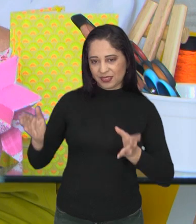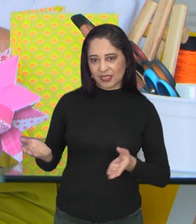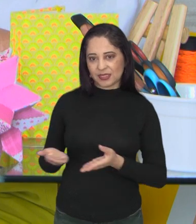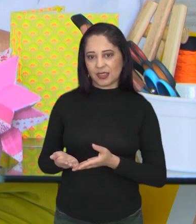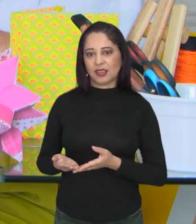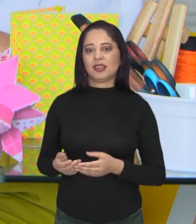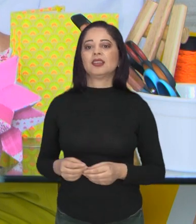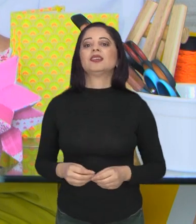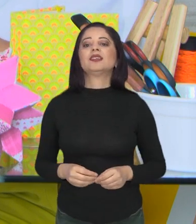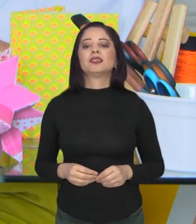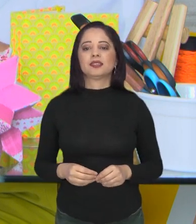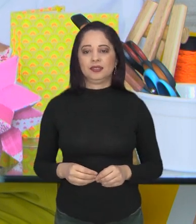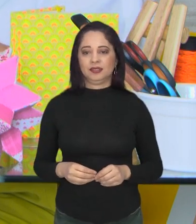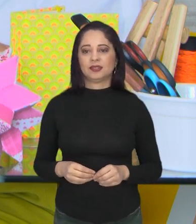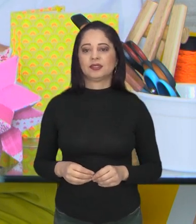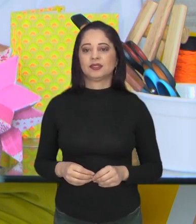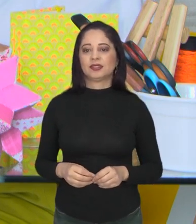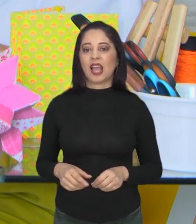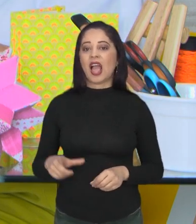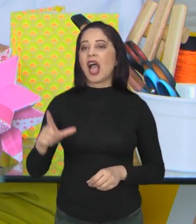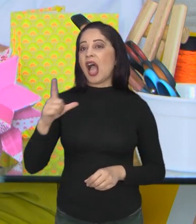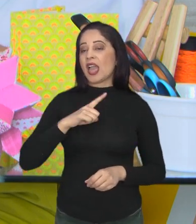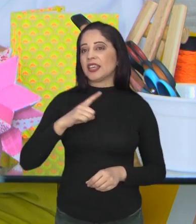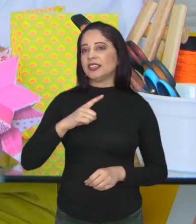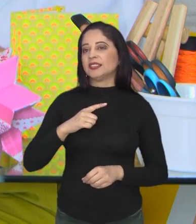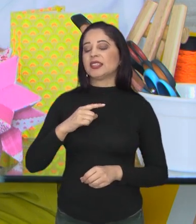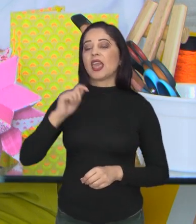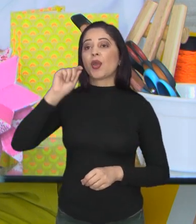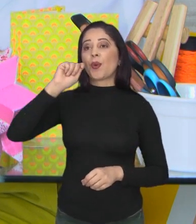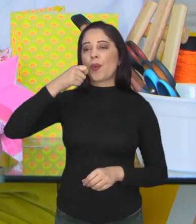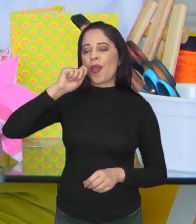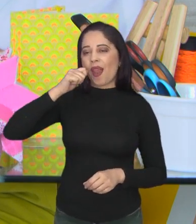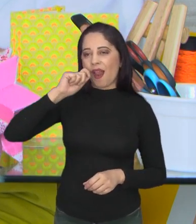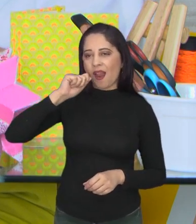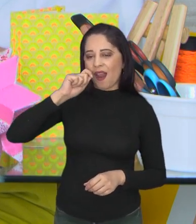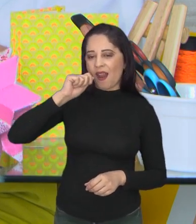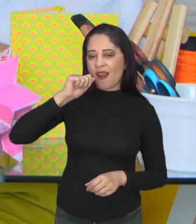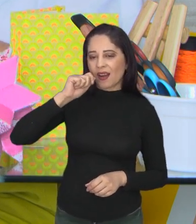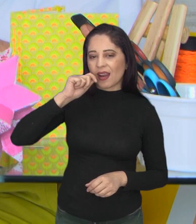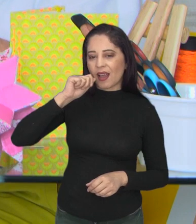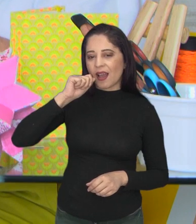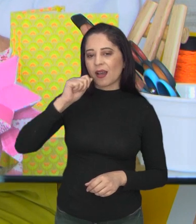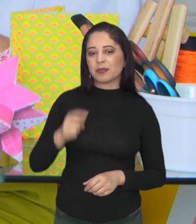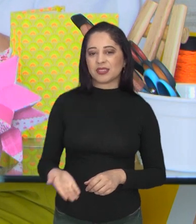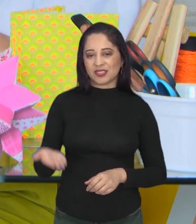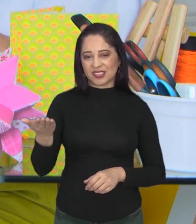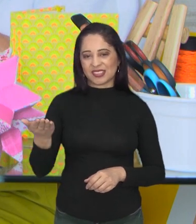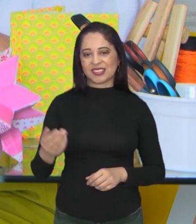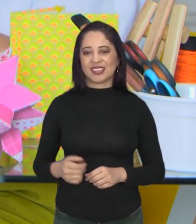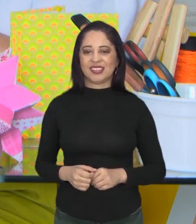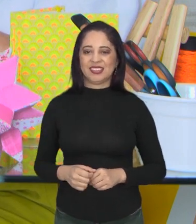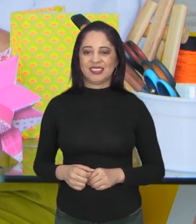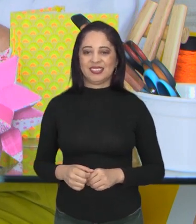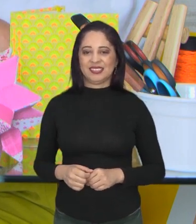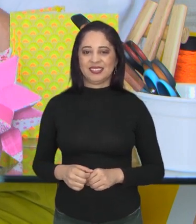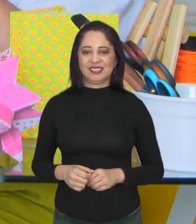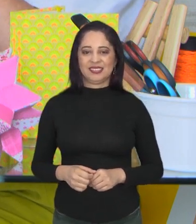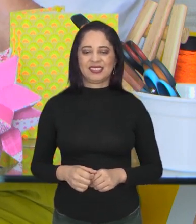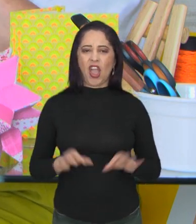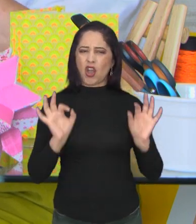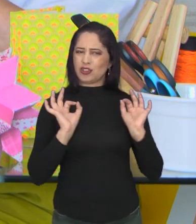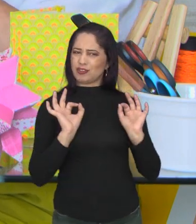você vai embalar seu produto com cartão lápis da Entrelinhas para você já começar aqui